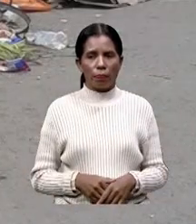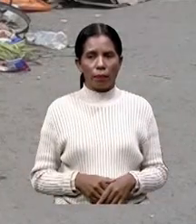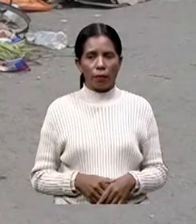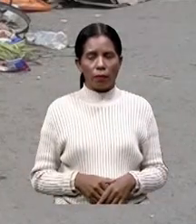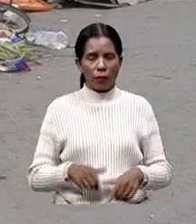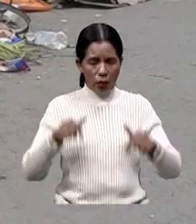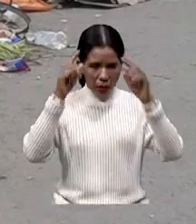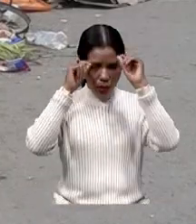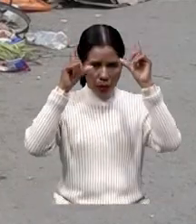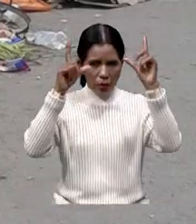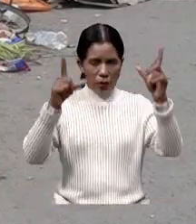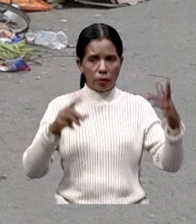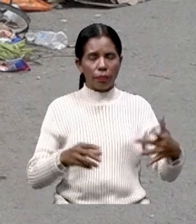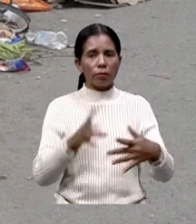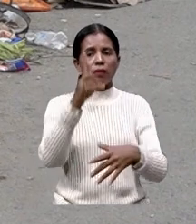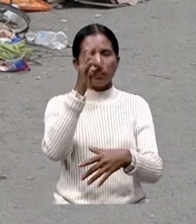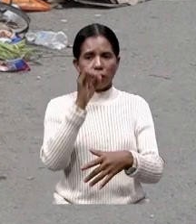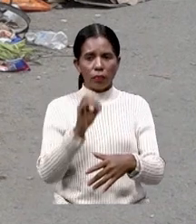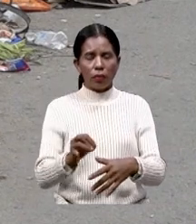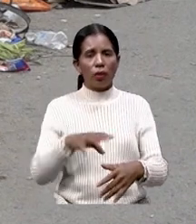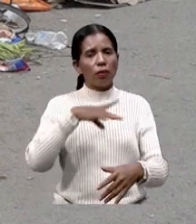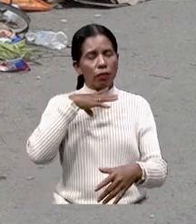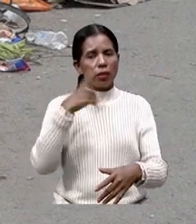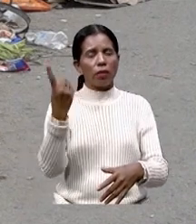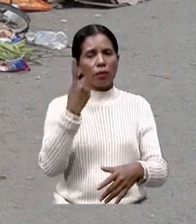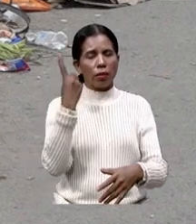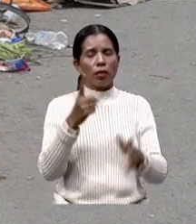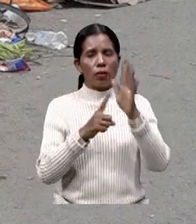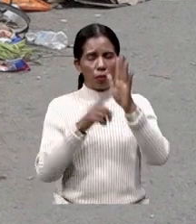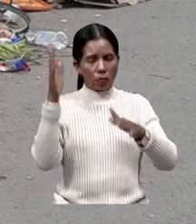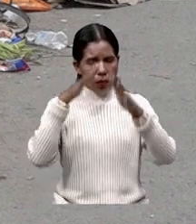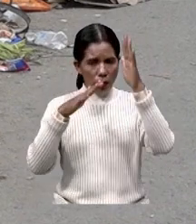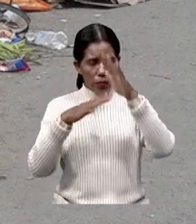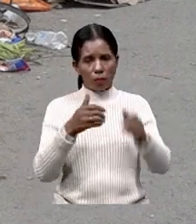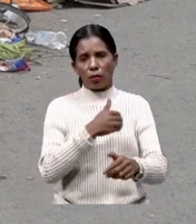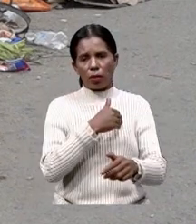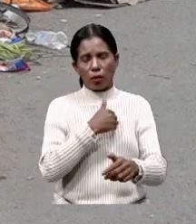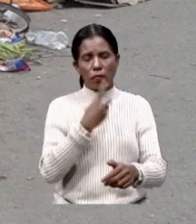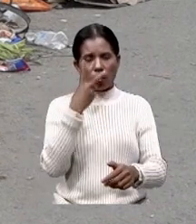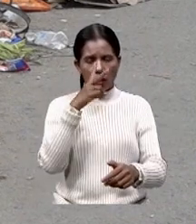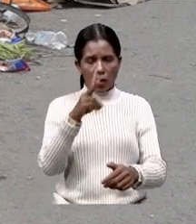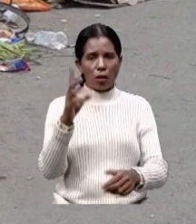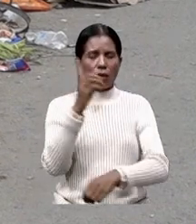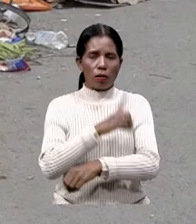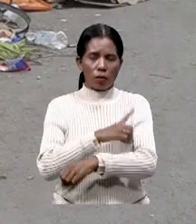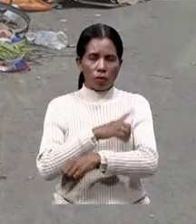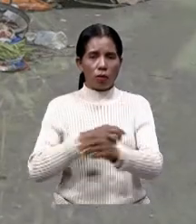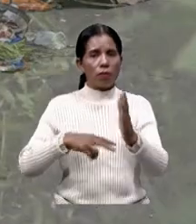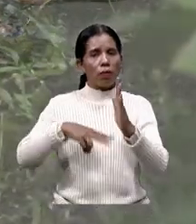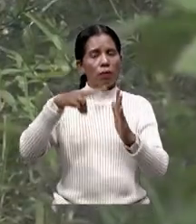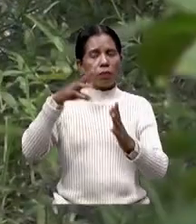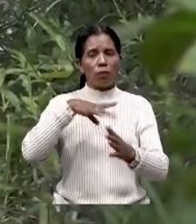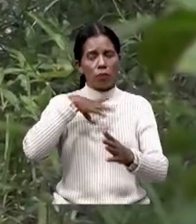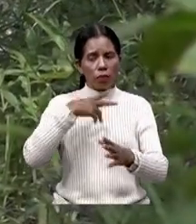Ia Timor-Leste, liliu a capital dili, lixo na fatin sai problema social nebe sedau resolvido. Cada lorong, volume lixo